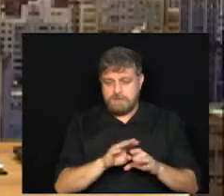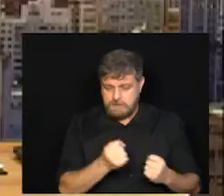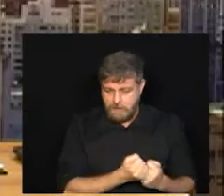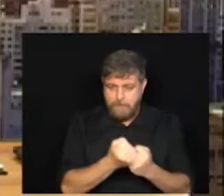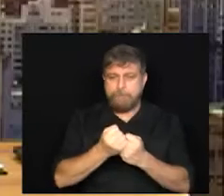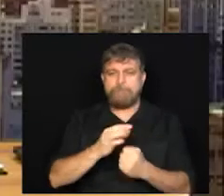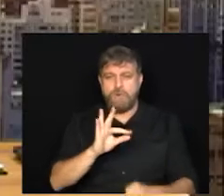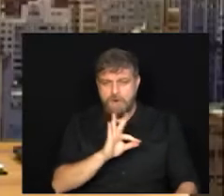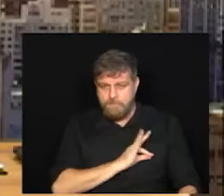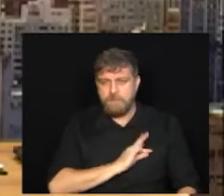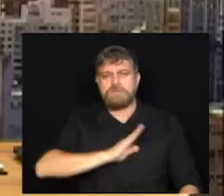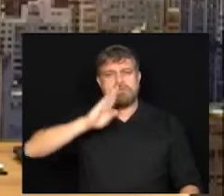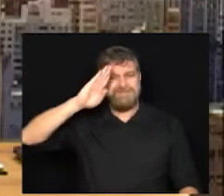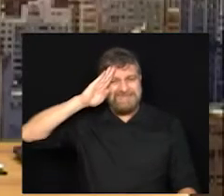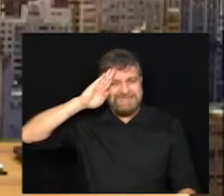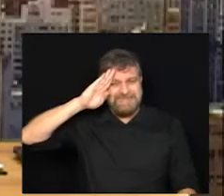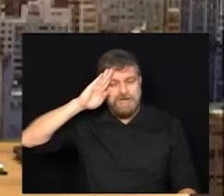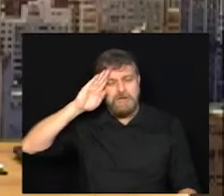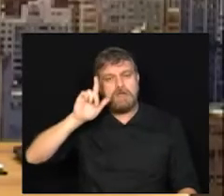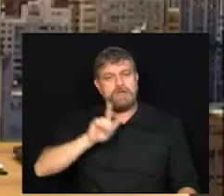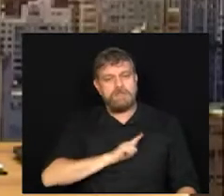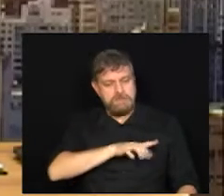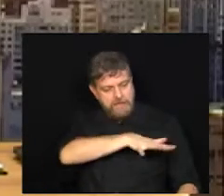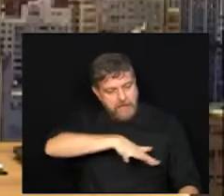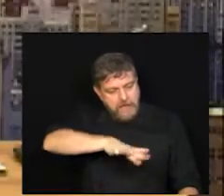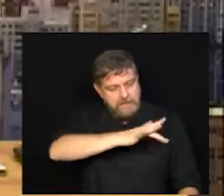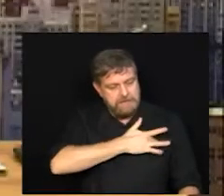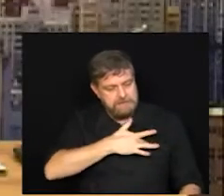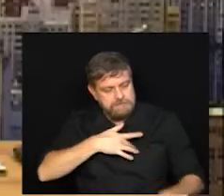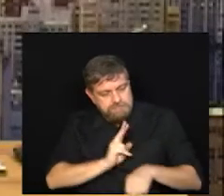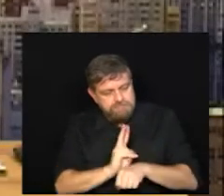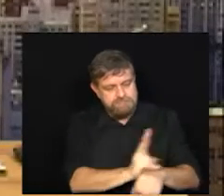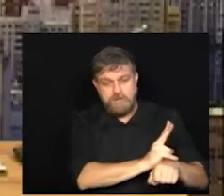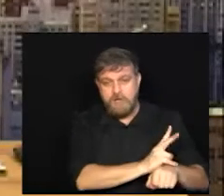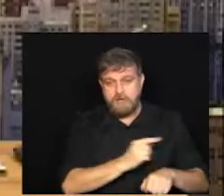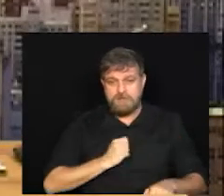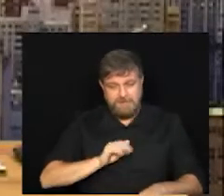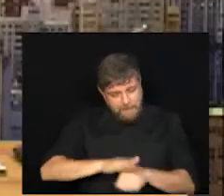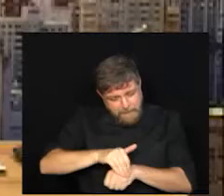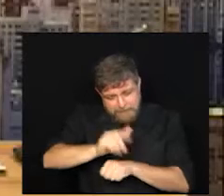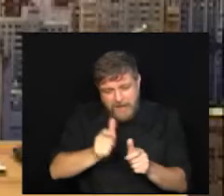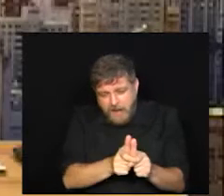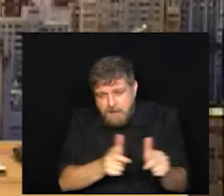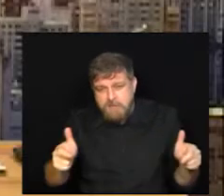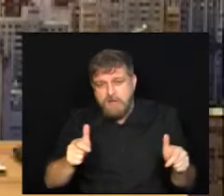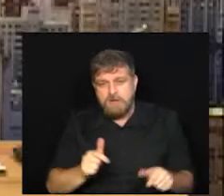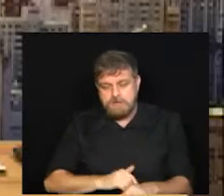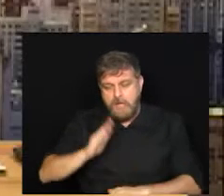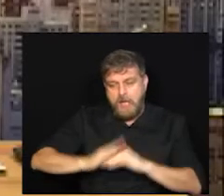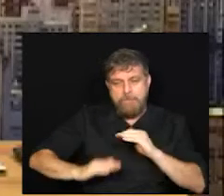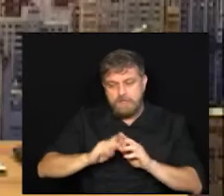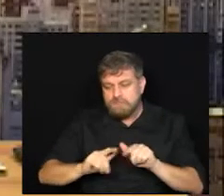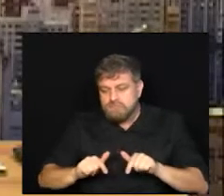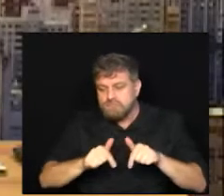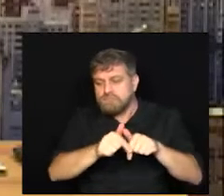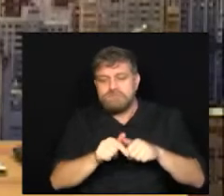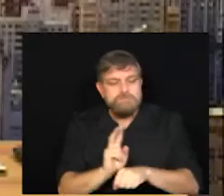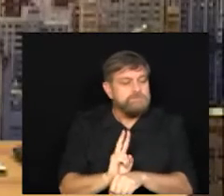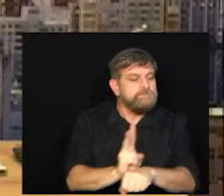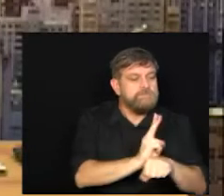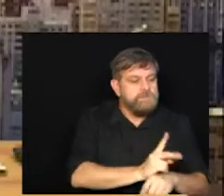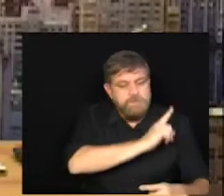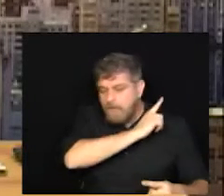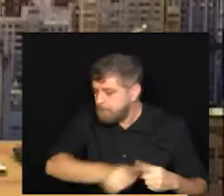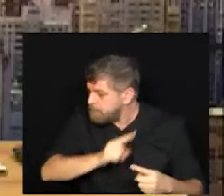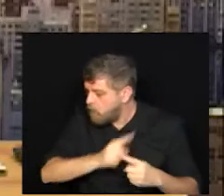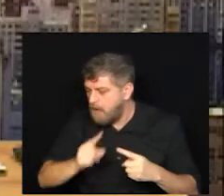Polícia Civil, Militar e também da Vigilância Sanitária. Então, nós vamos ampliar as nossas ações de repressão e